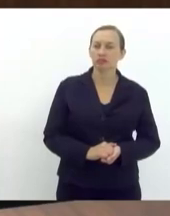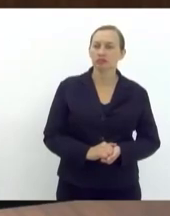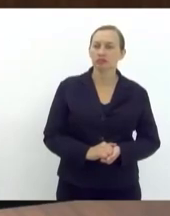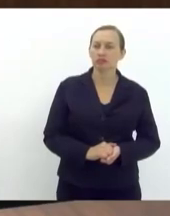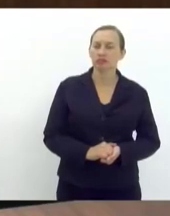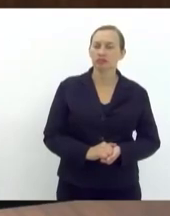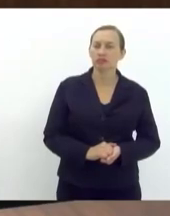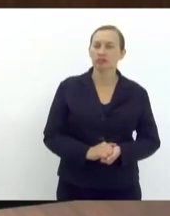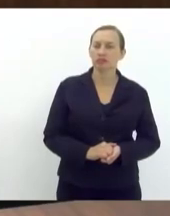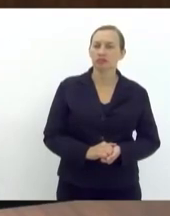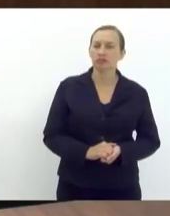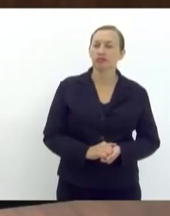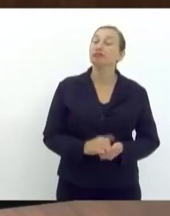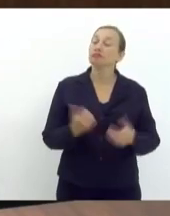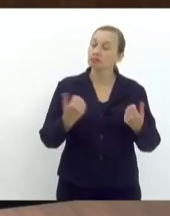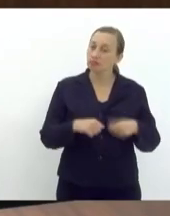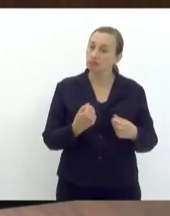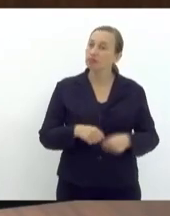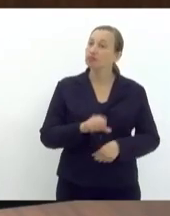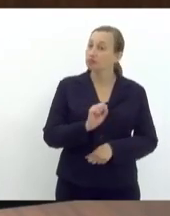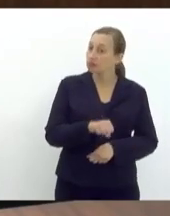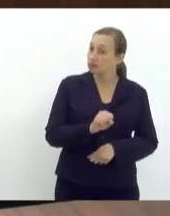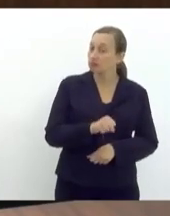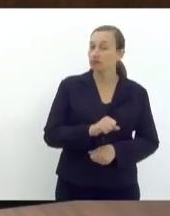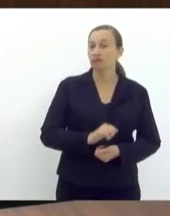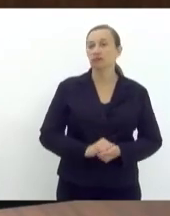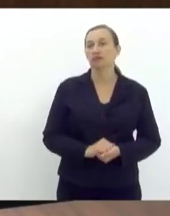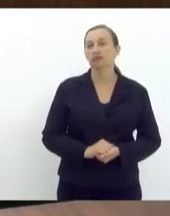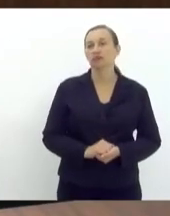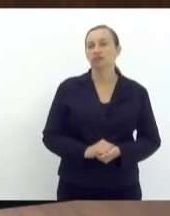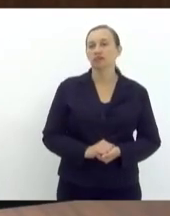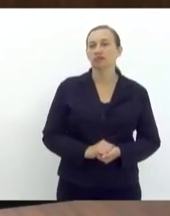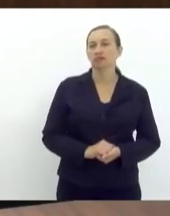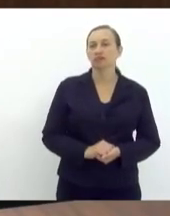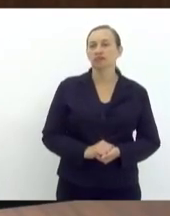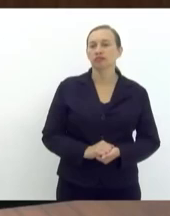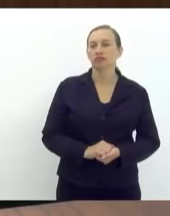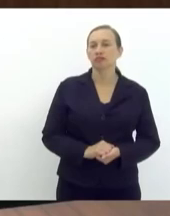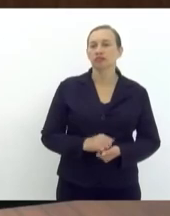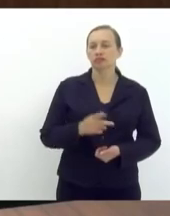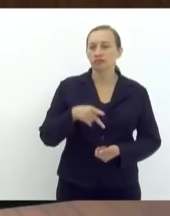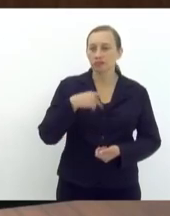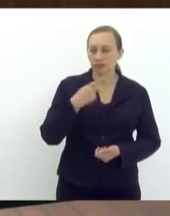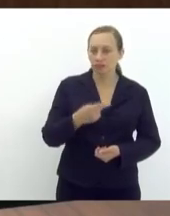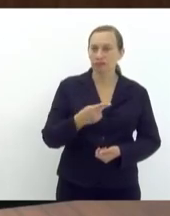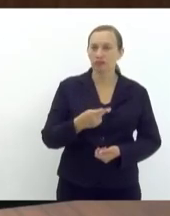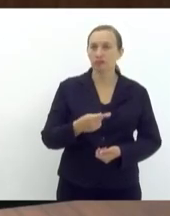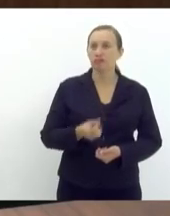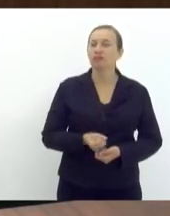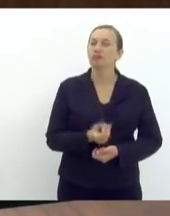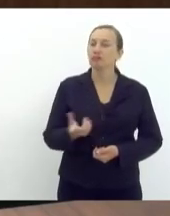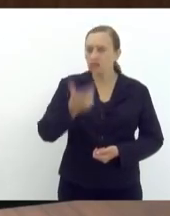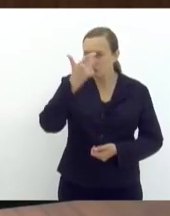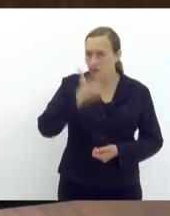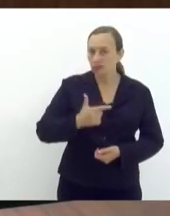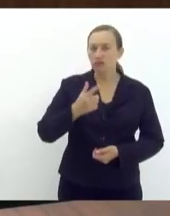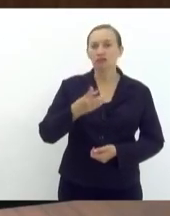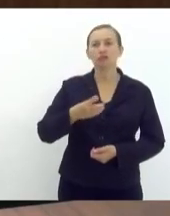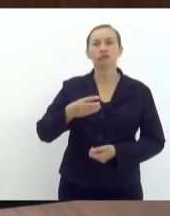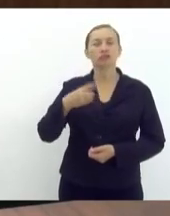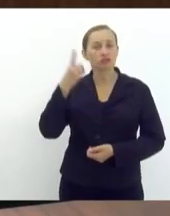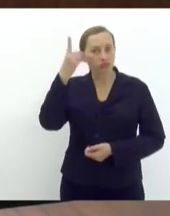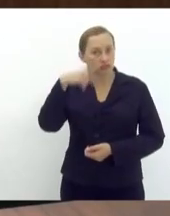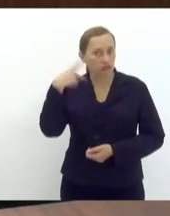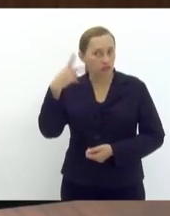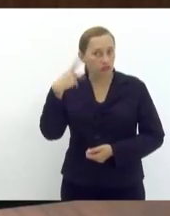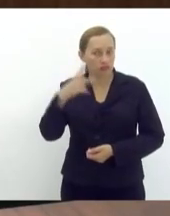nós devemos sim é manifestar enquanto Parlamento o